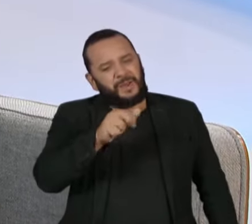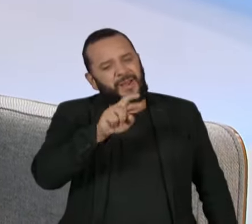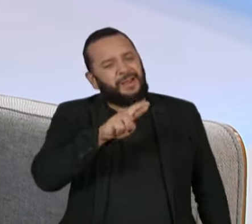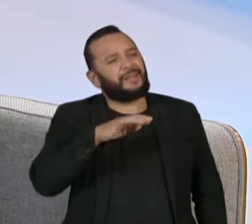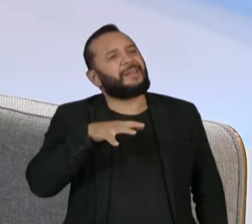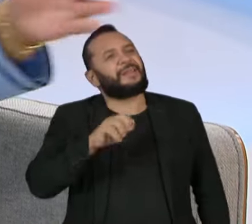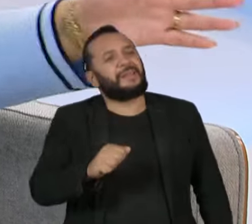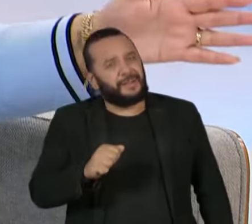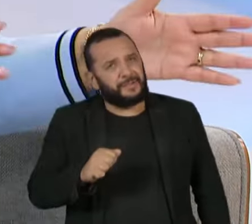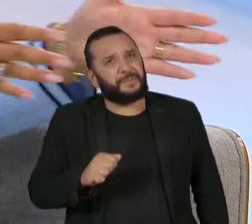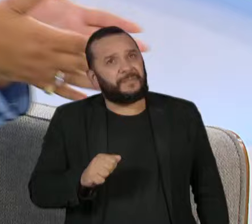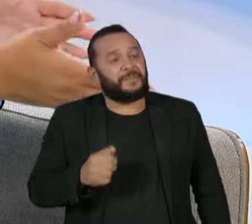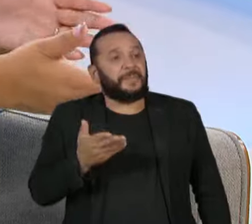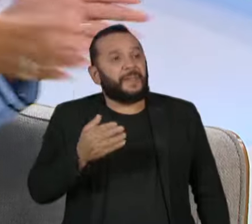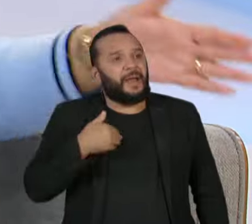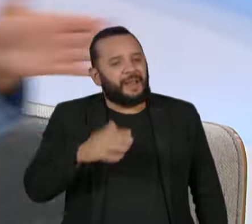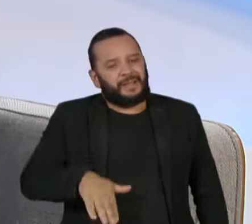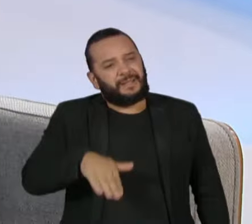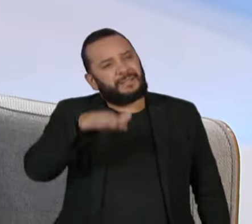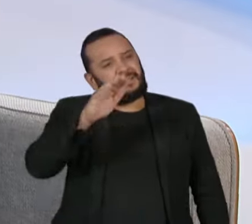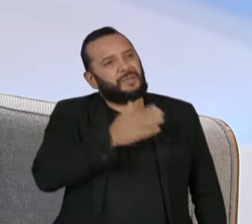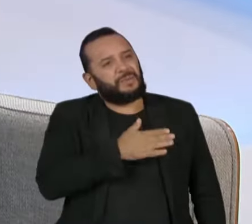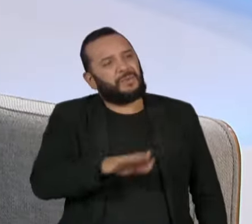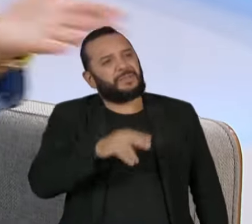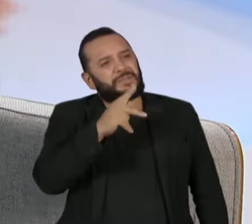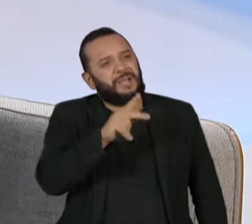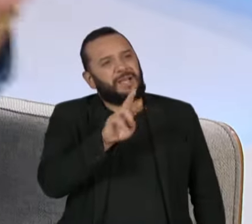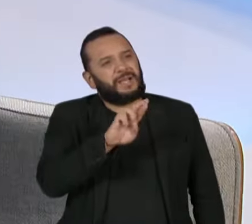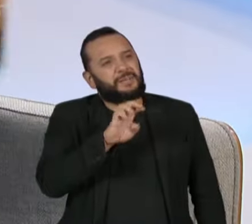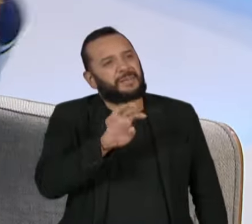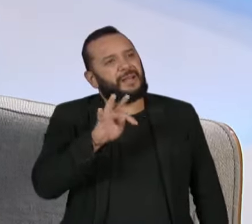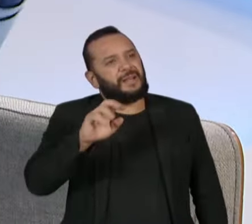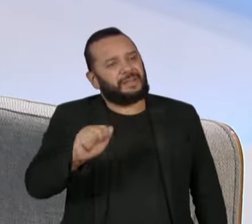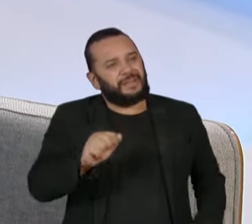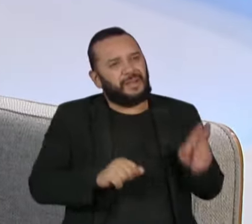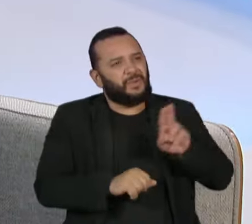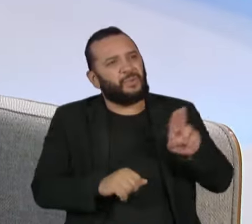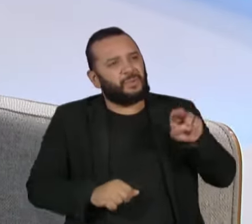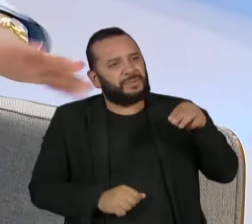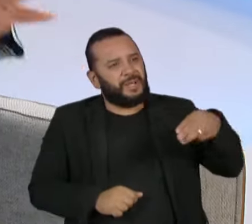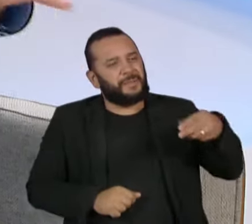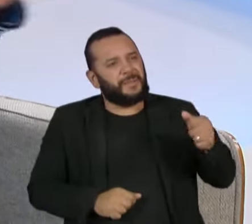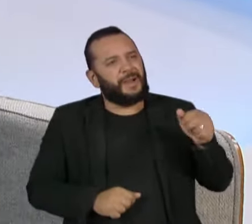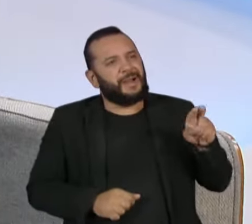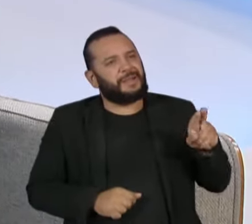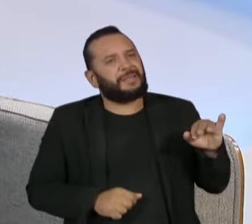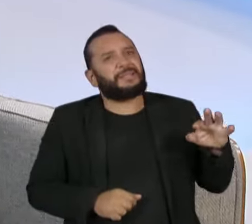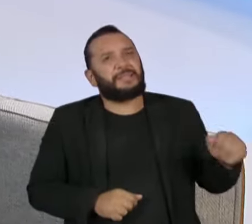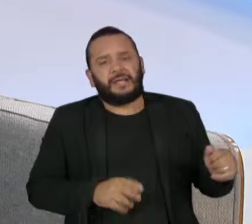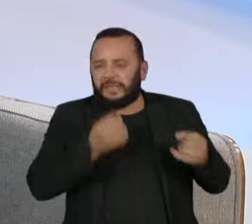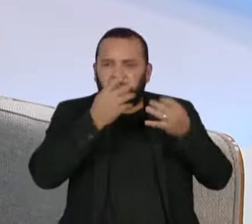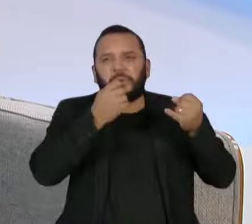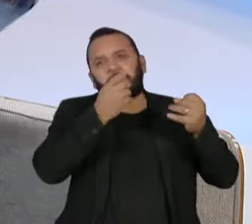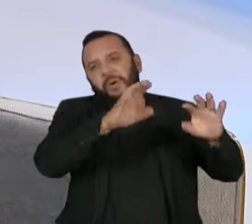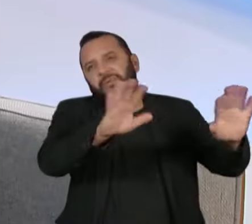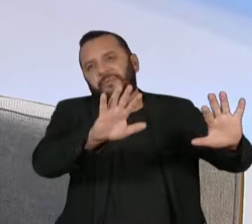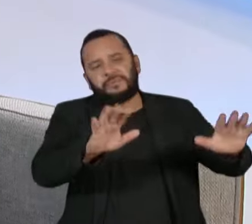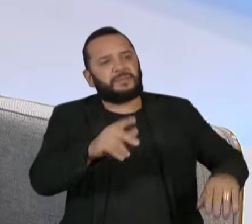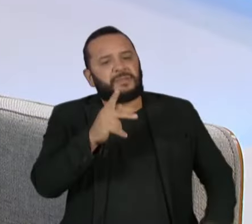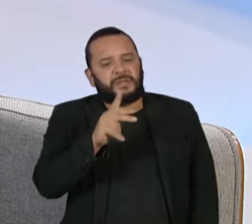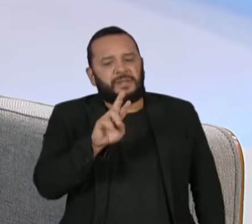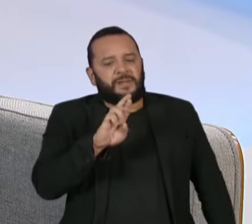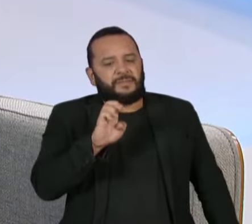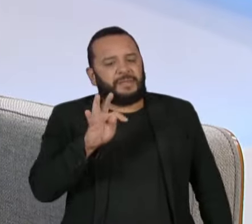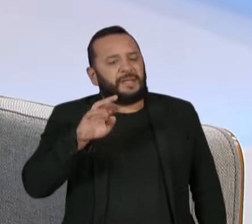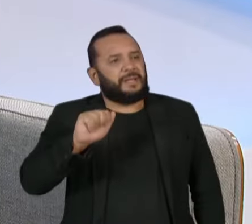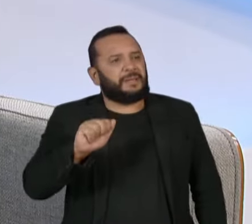Vangri, vamos botar o Maria, que se ela crescer e não gostar do preto, ela fica com Maria. Minha avó deu uma... E aí o Tabelião falou, tá bom, Preta Maria